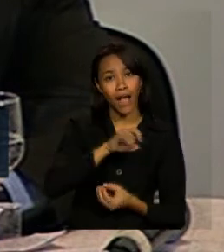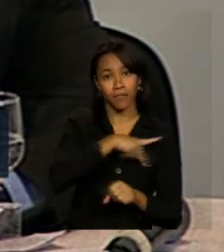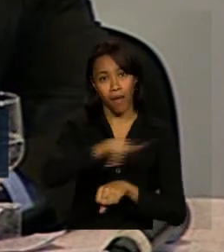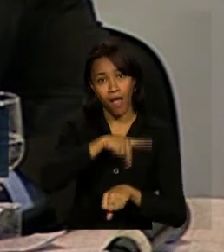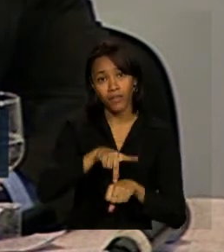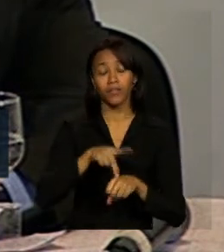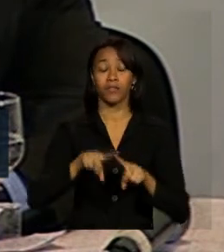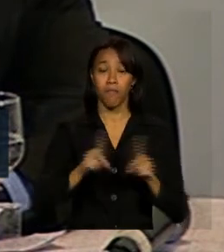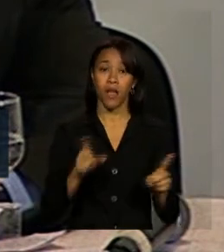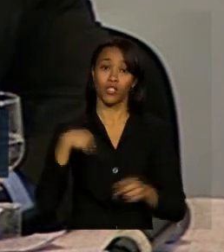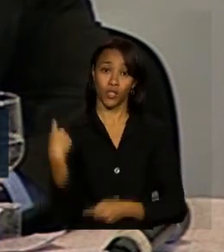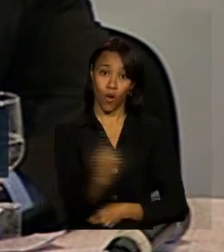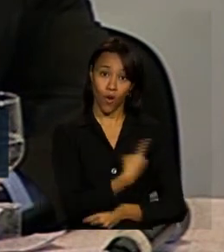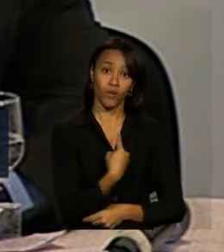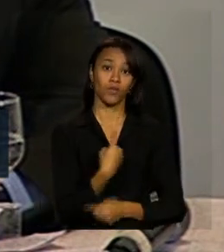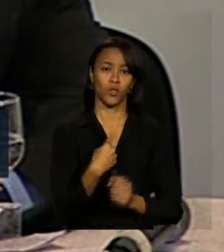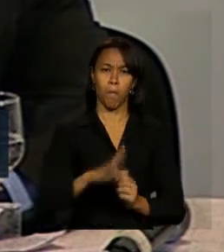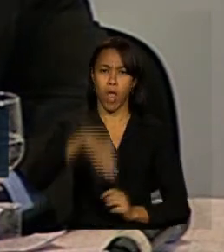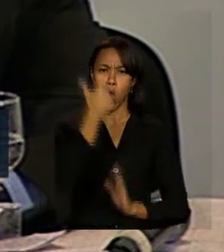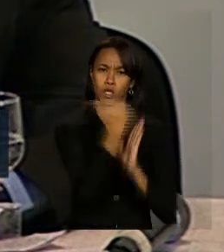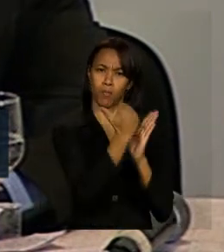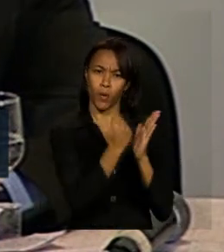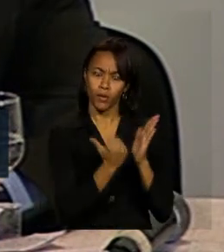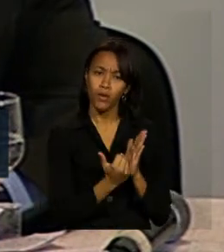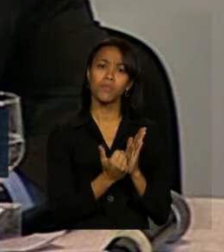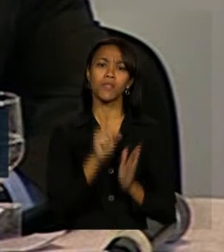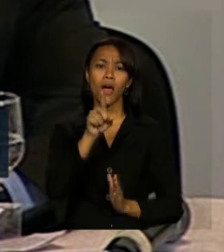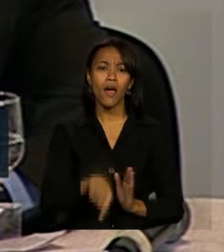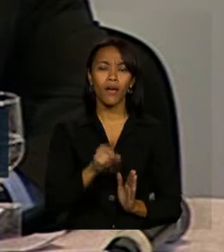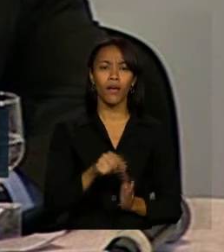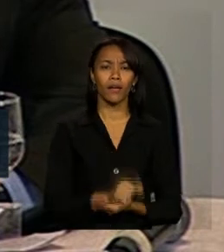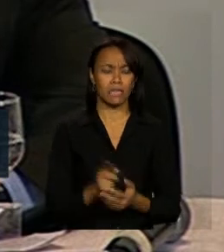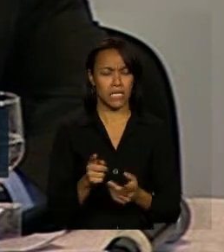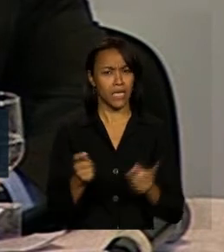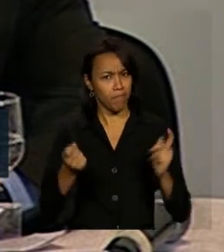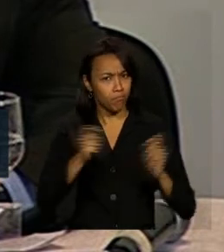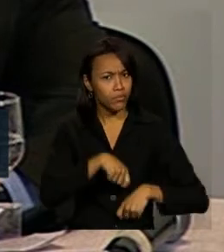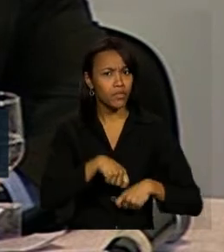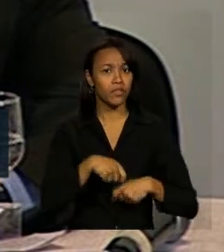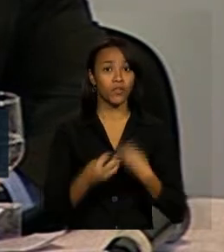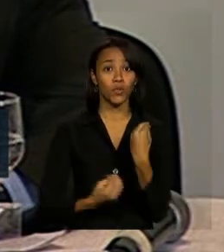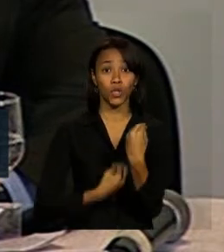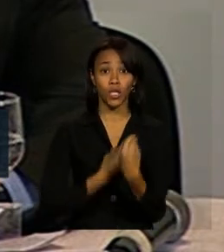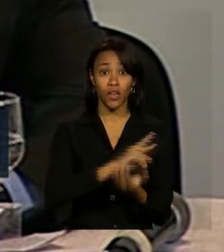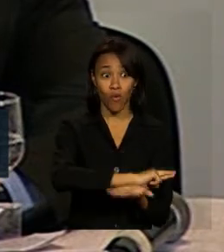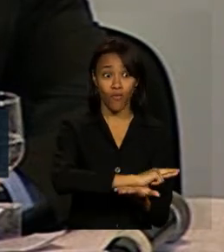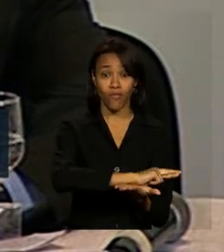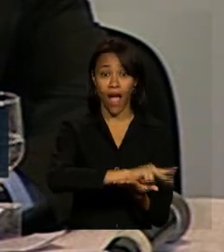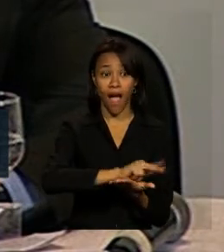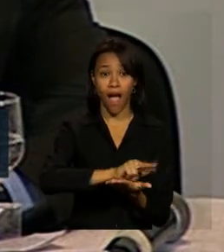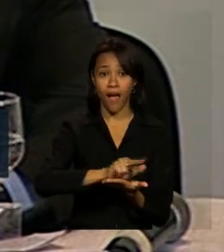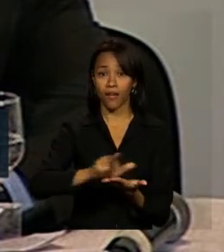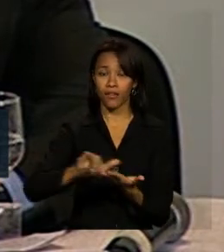a verdade é que nossos melhores programas são justamente aqueles capazes de lidar com múltiplos aspectos